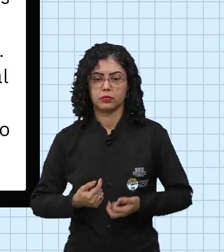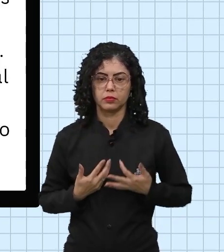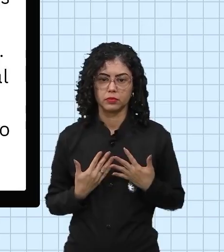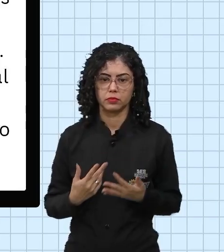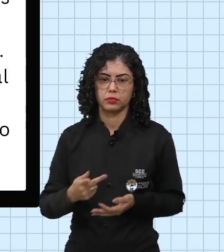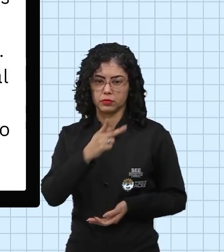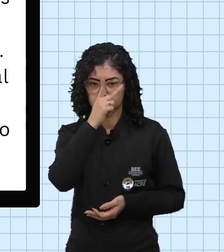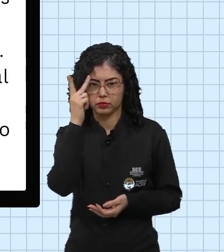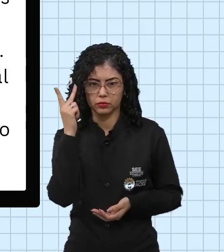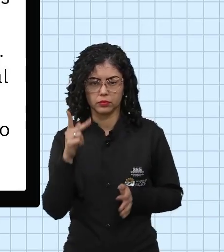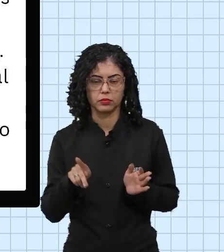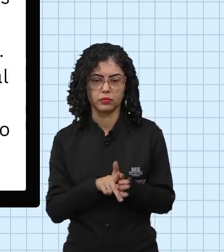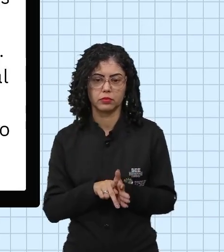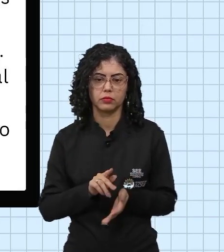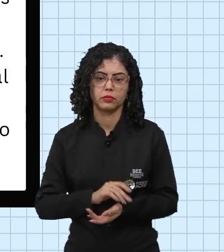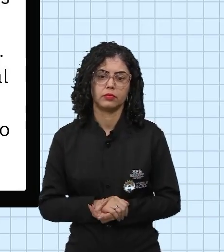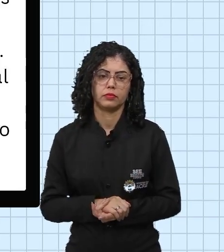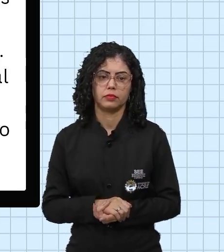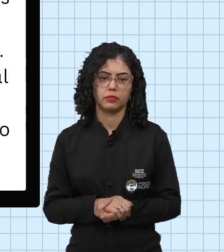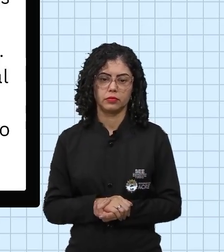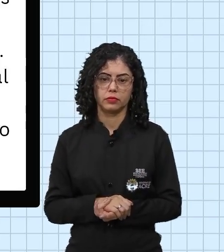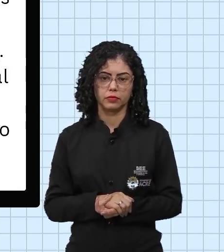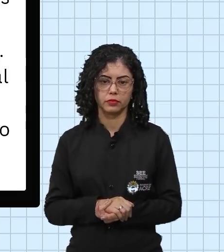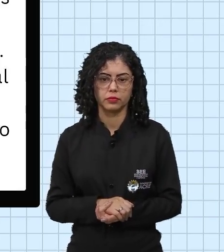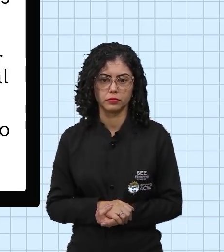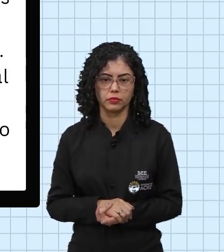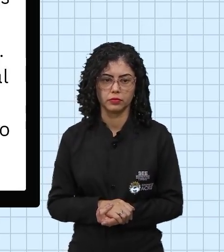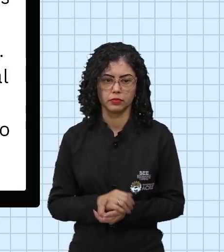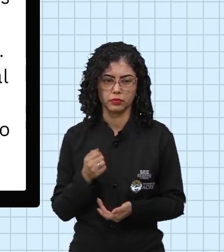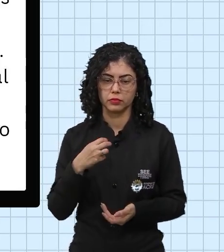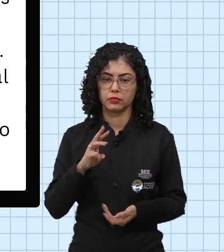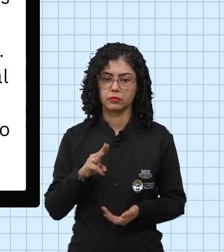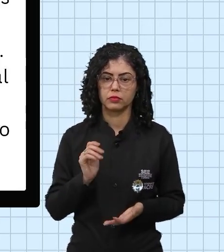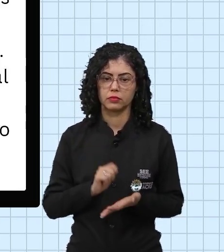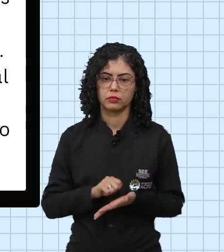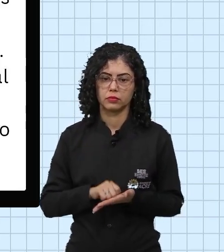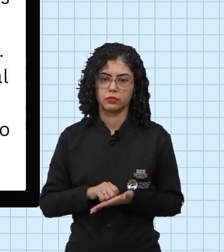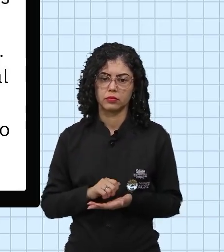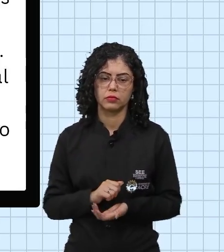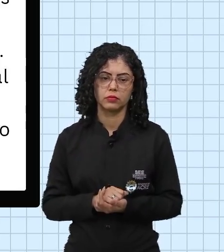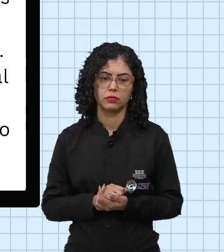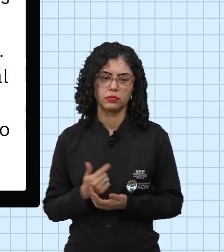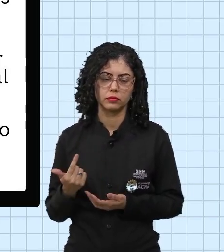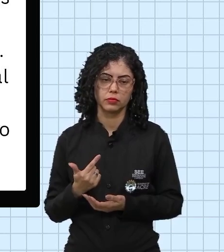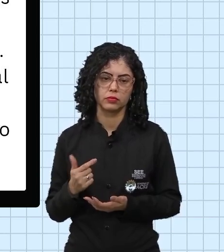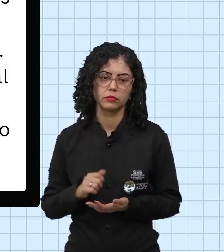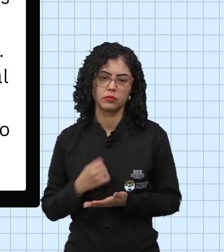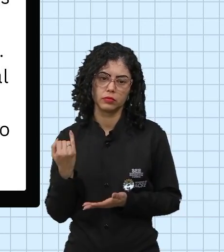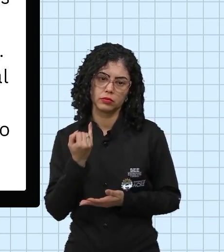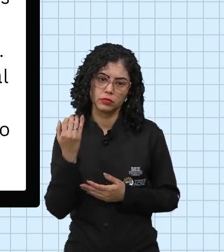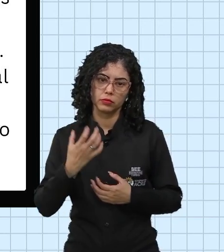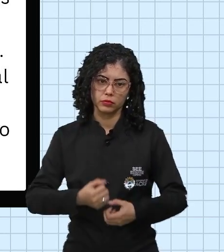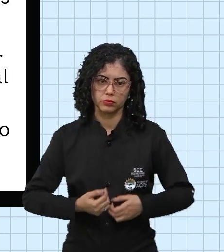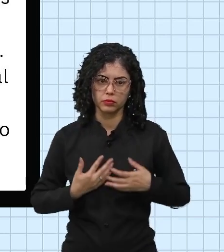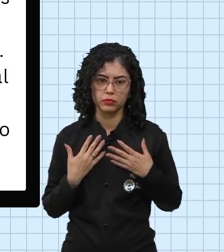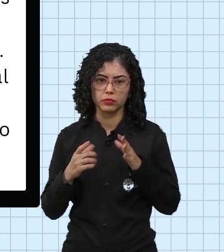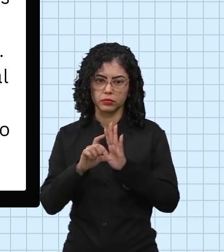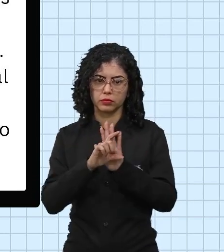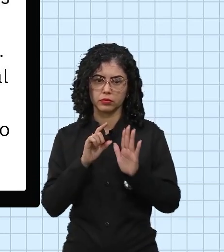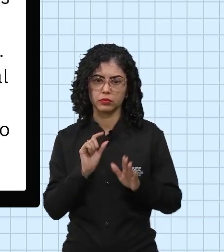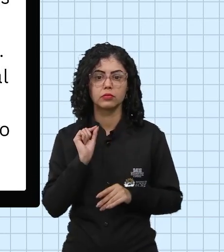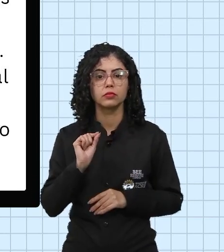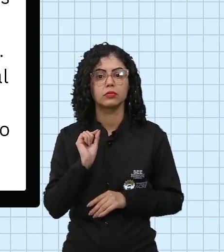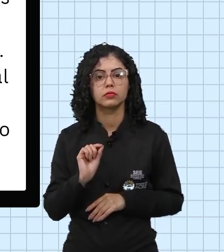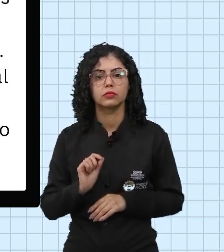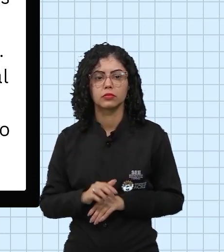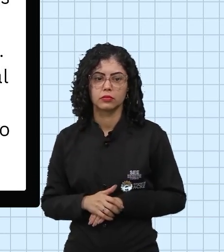sentimentos pessoais. Então, aqui é quem está escrevendo esse trecho. 2. O principal sentimento presente